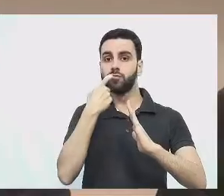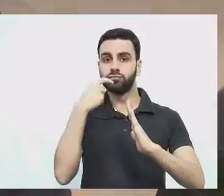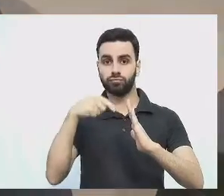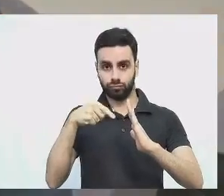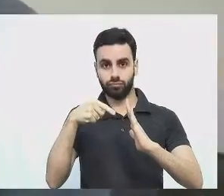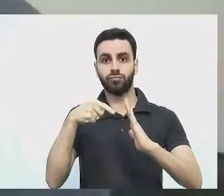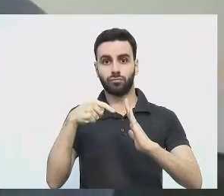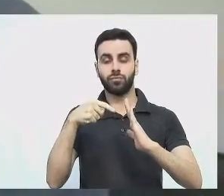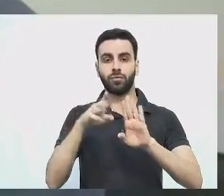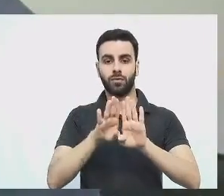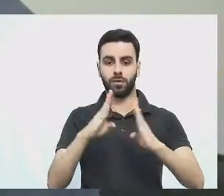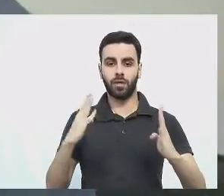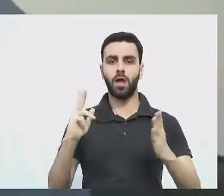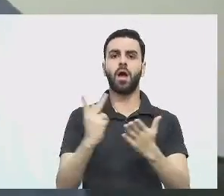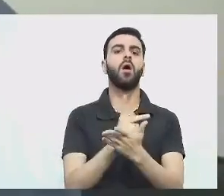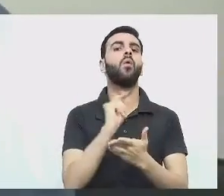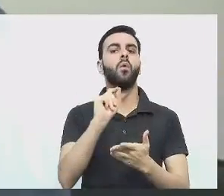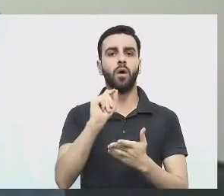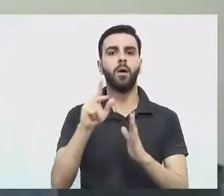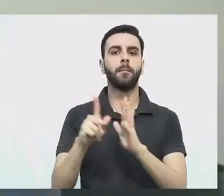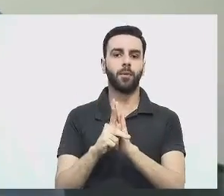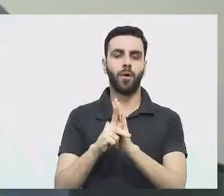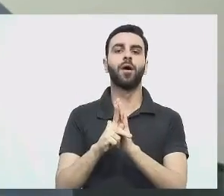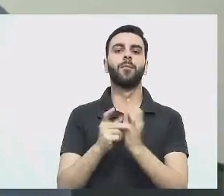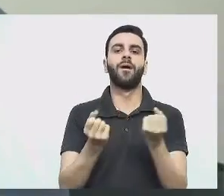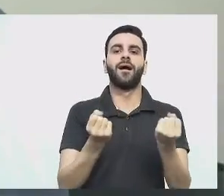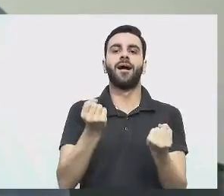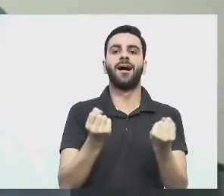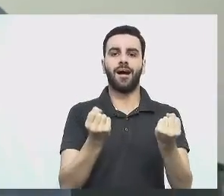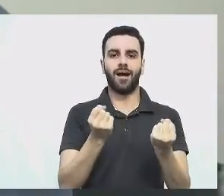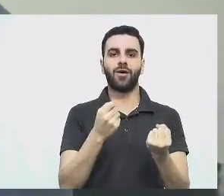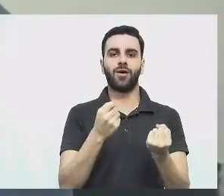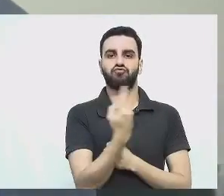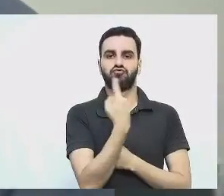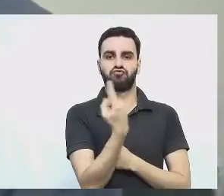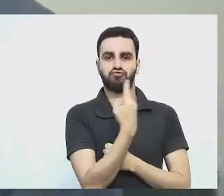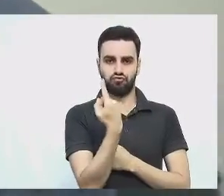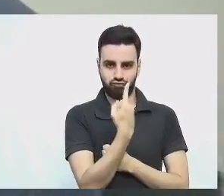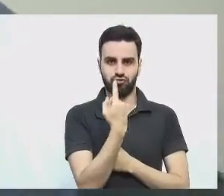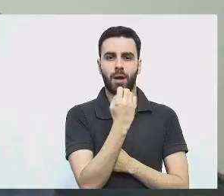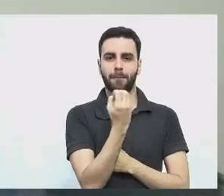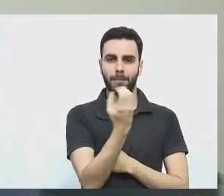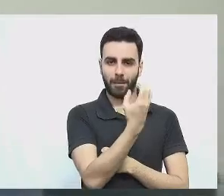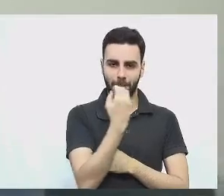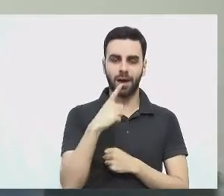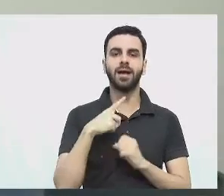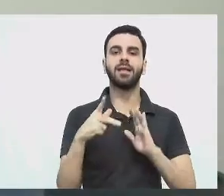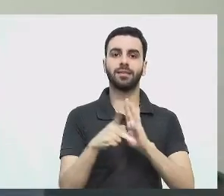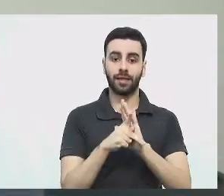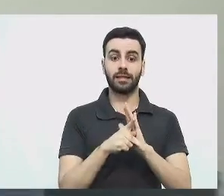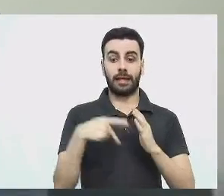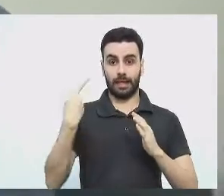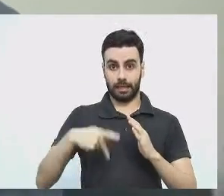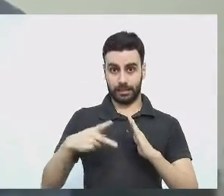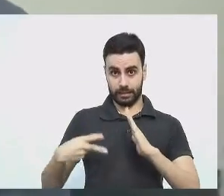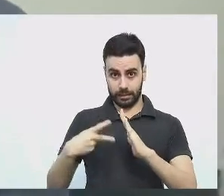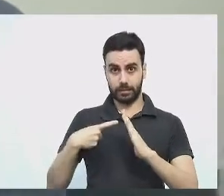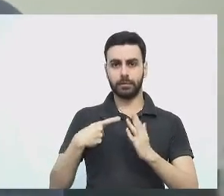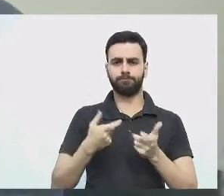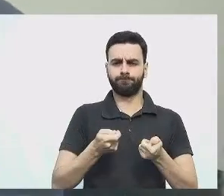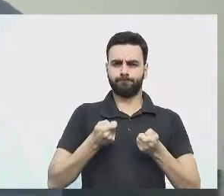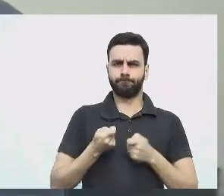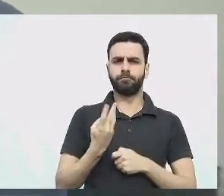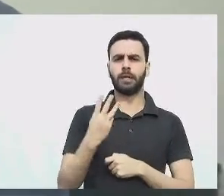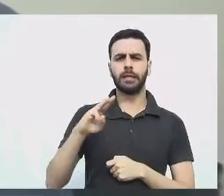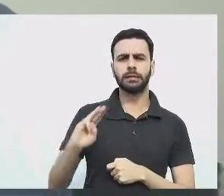da patrulha rural, aonde que essa casa fez a economia de quase 3 milhões,